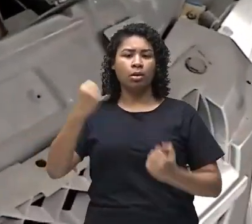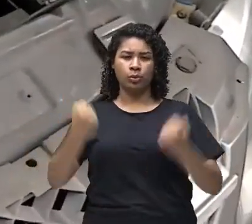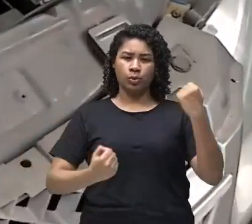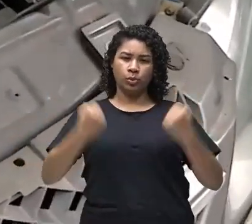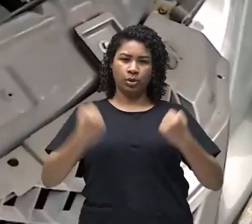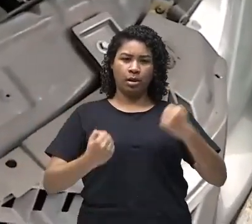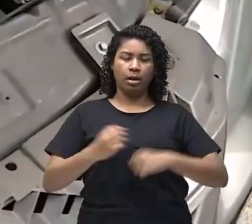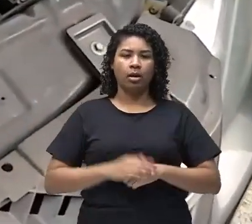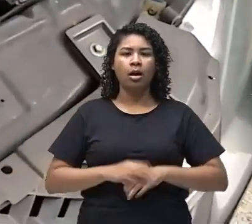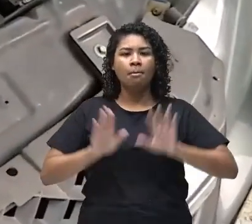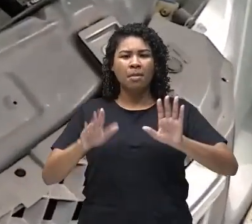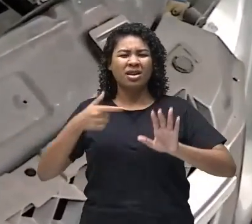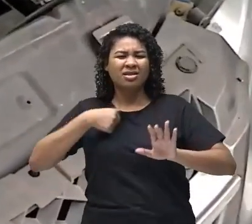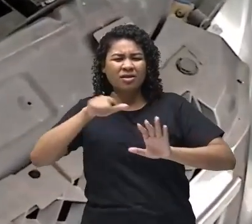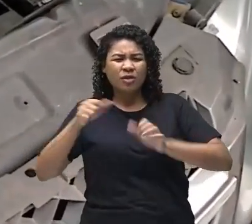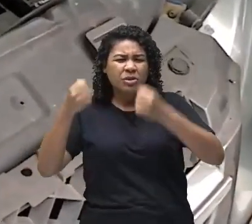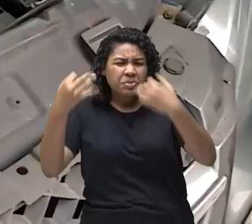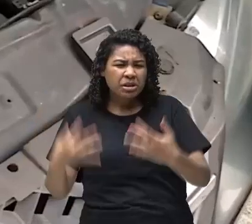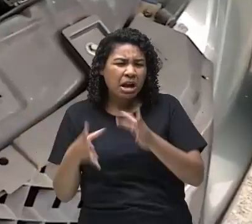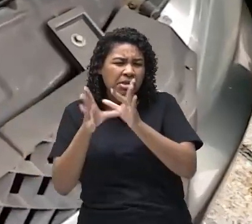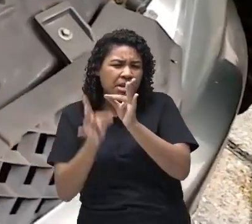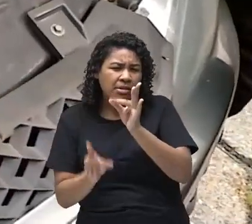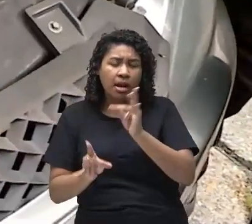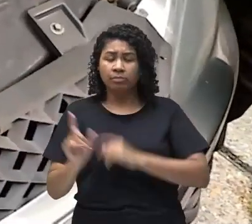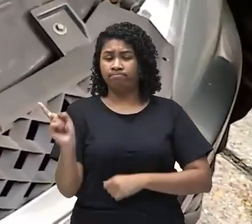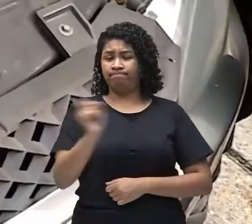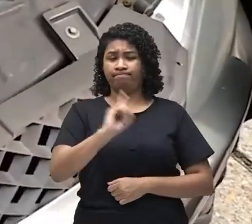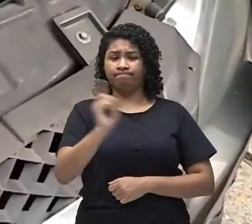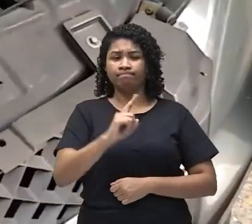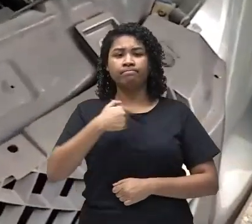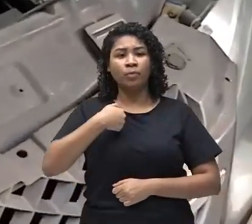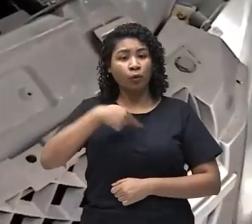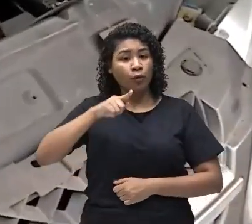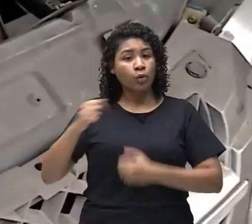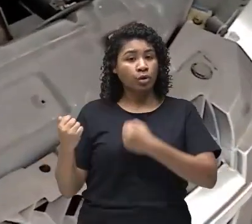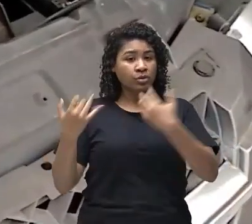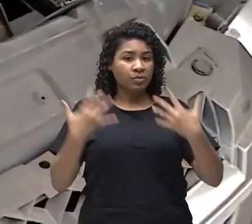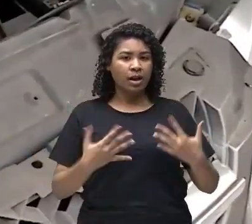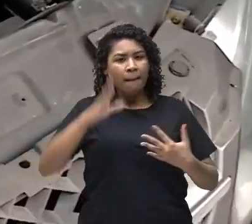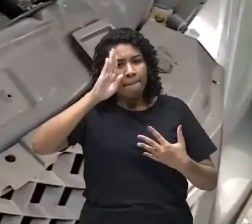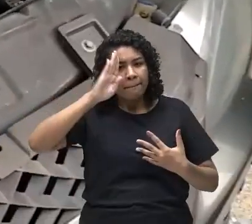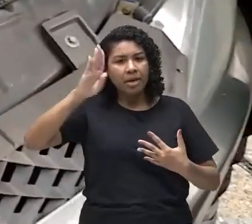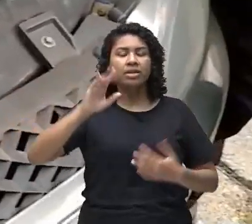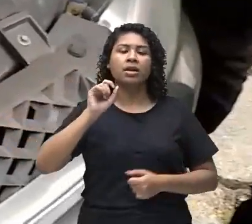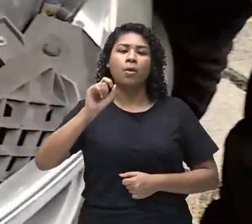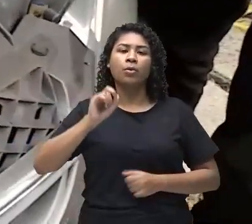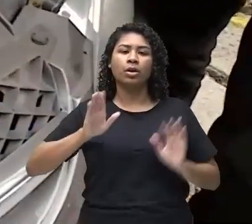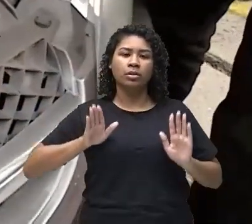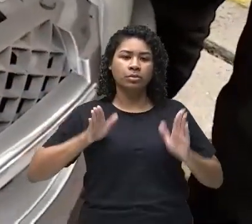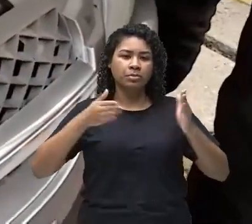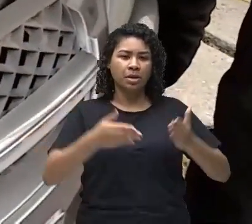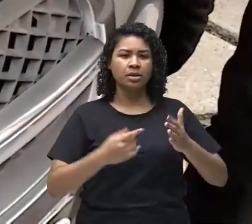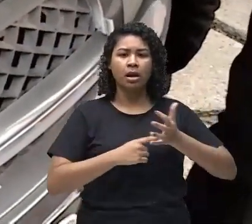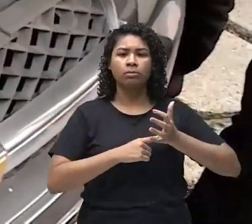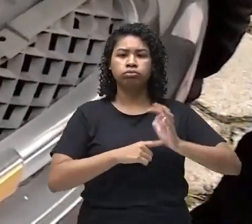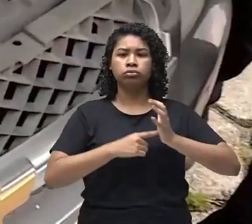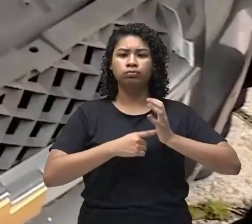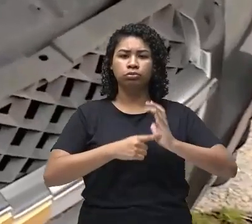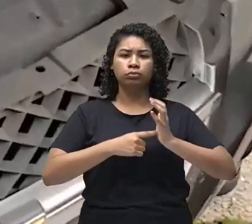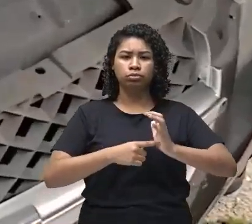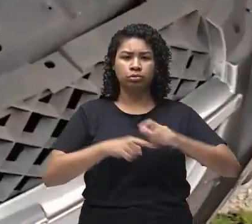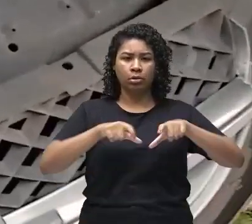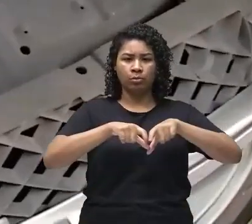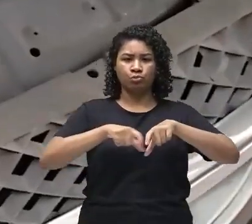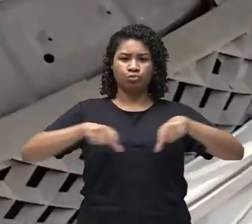não vamos falar de todas as partes e funções vamos falar do funcionamento específico do motor que está nessa